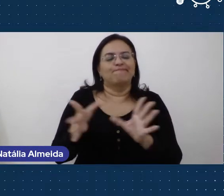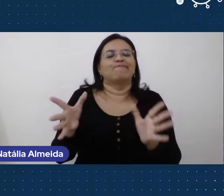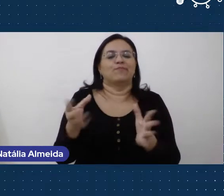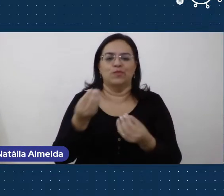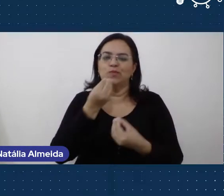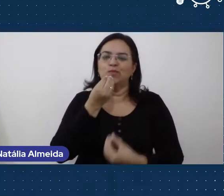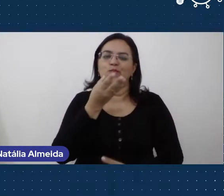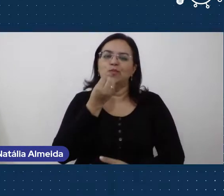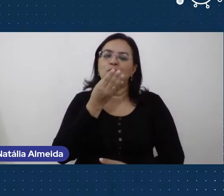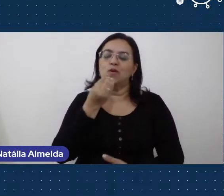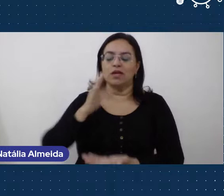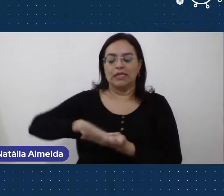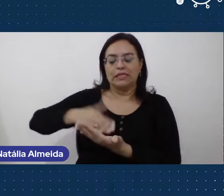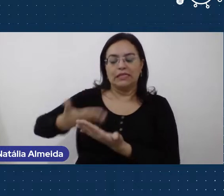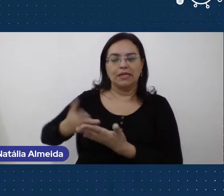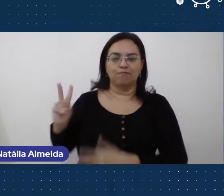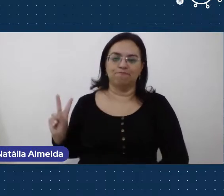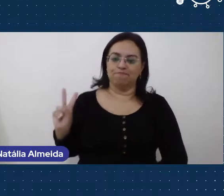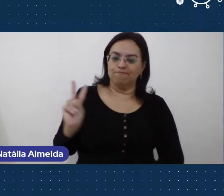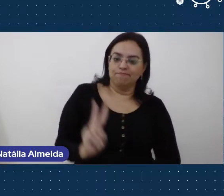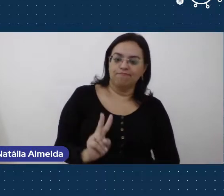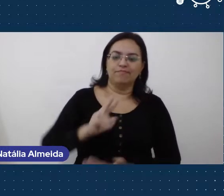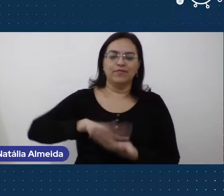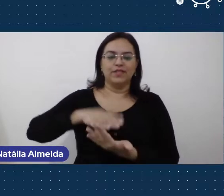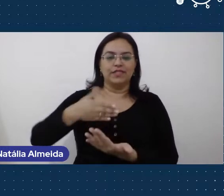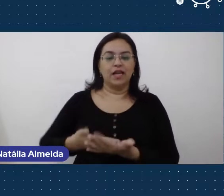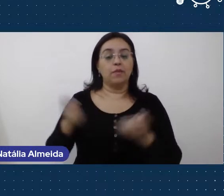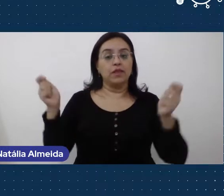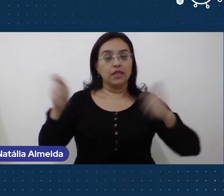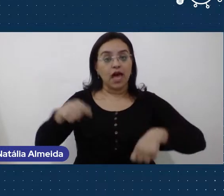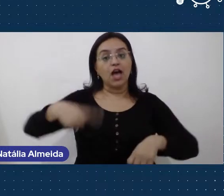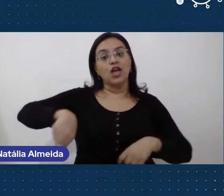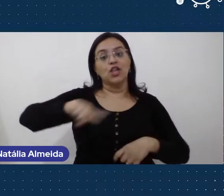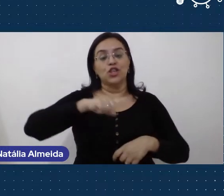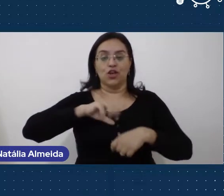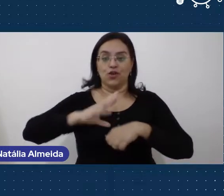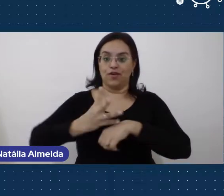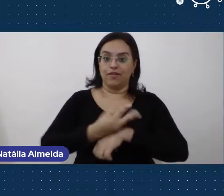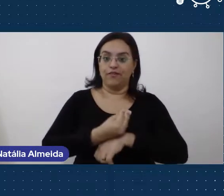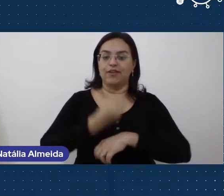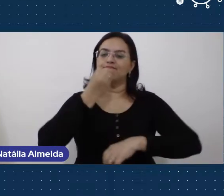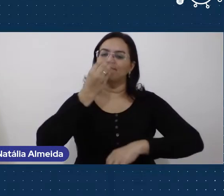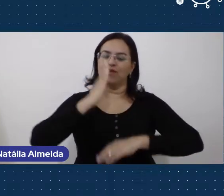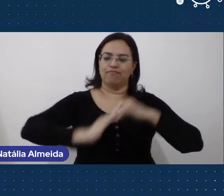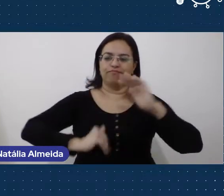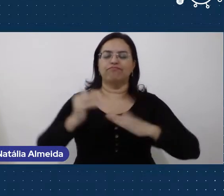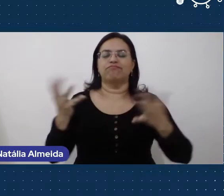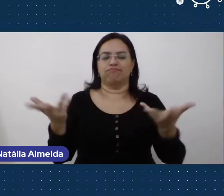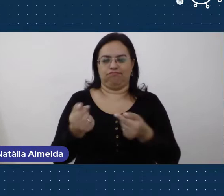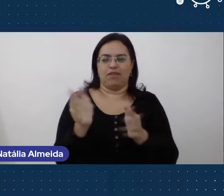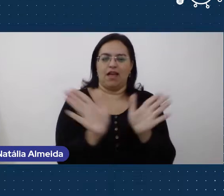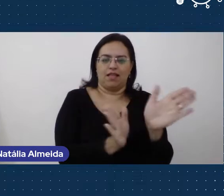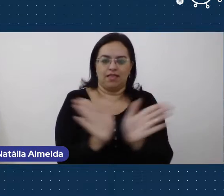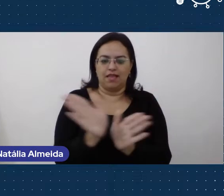cede aqui as nossas intérpretes de Libras, fazendo com que o nosso conteúdo fique mais acessível a todos e